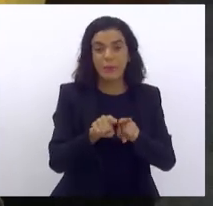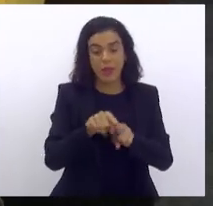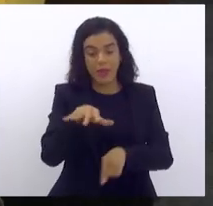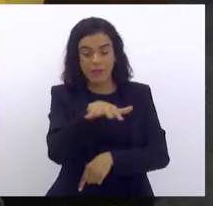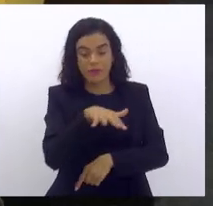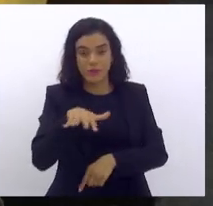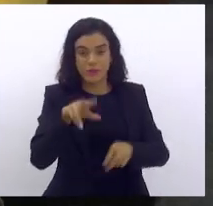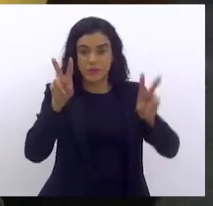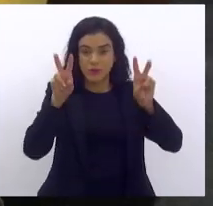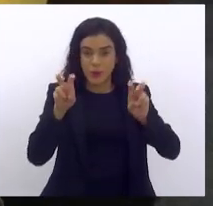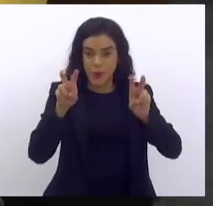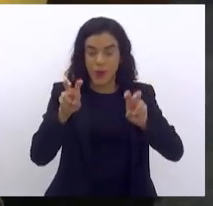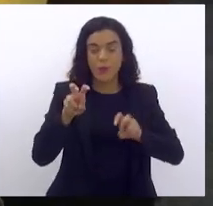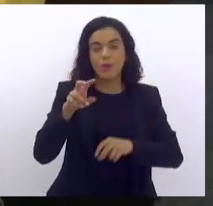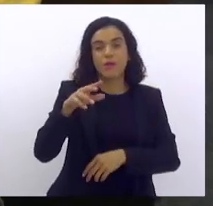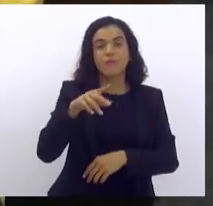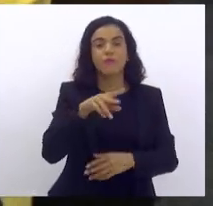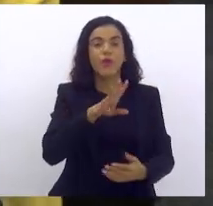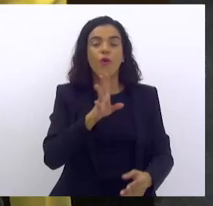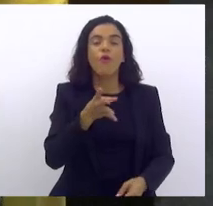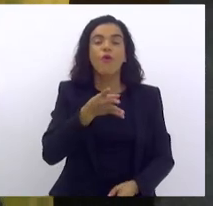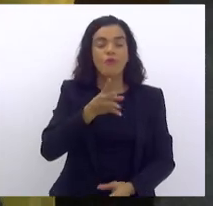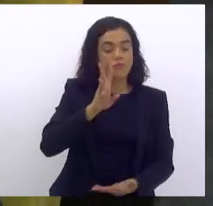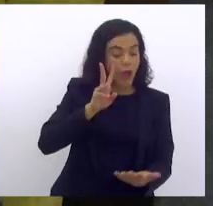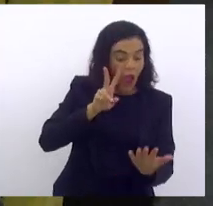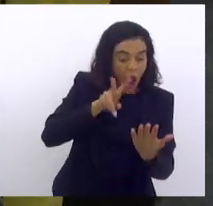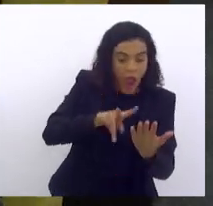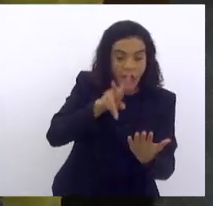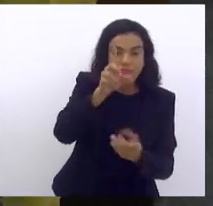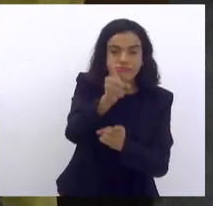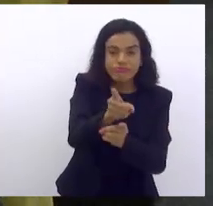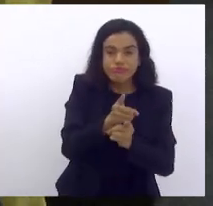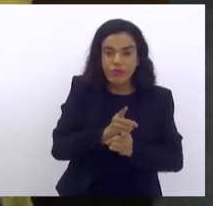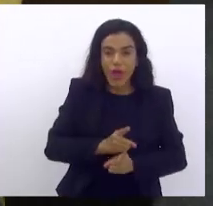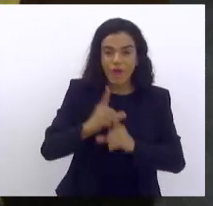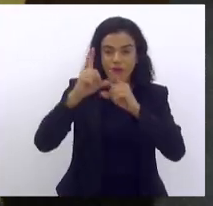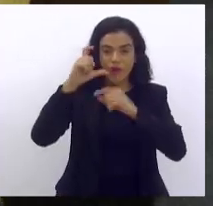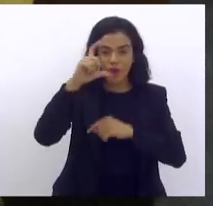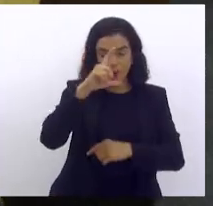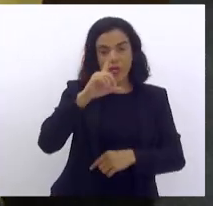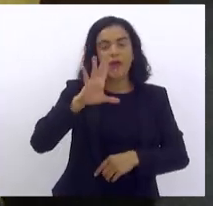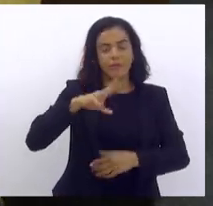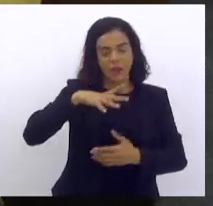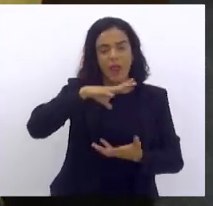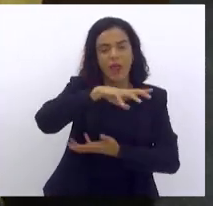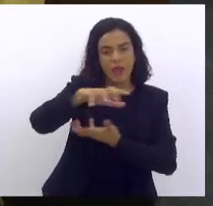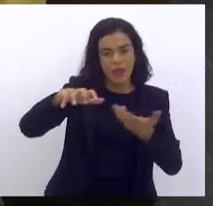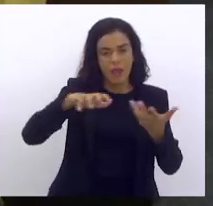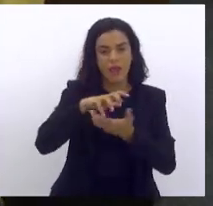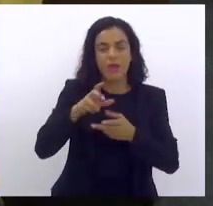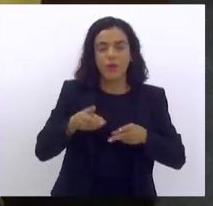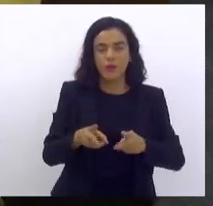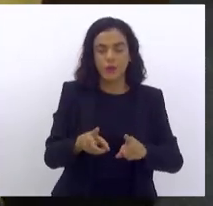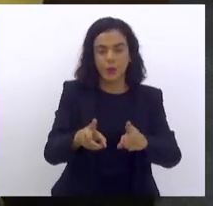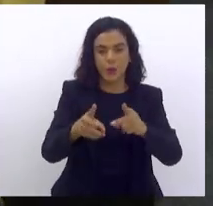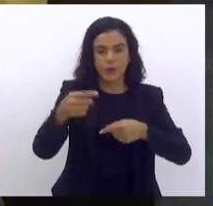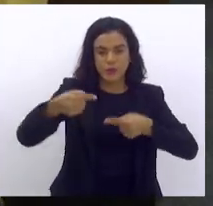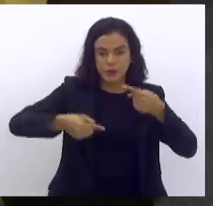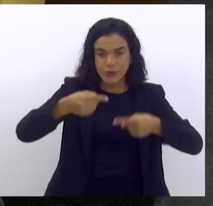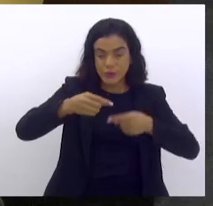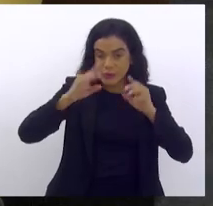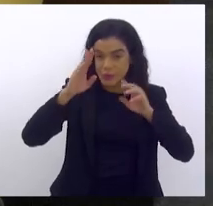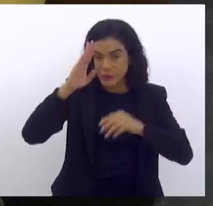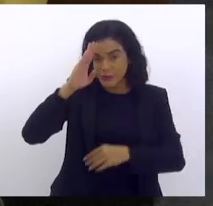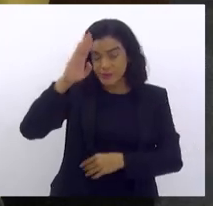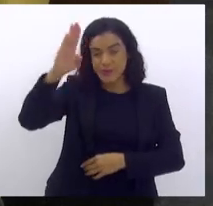do reconhecimento fotográfico ainda é matéria de muita discussão na nossa sociedade, em